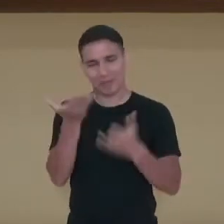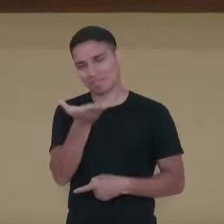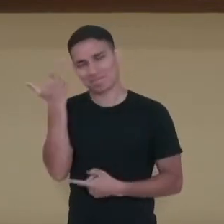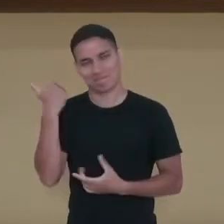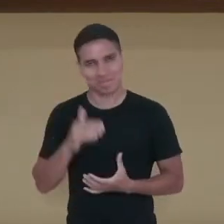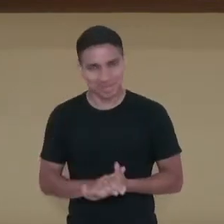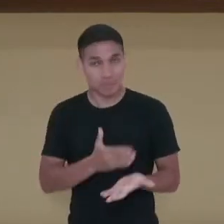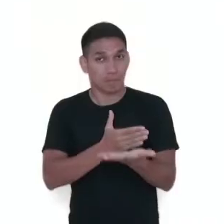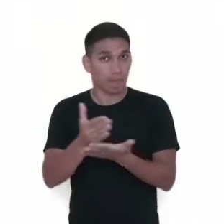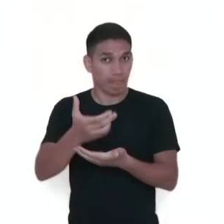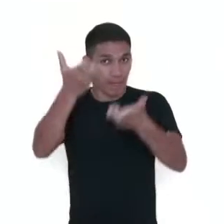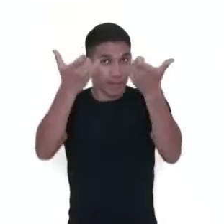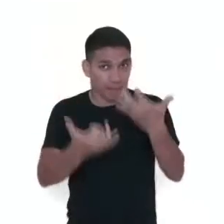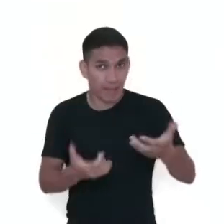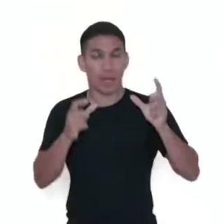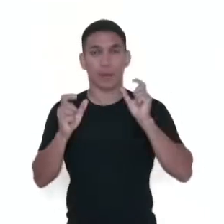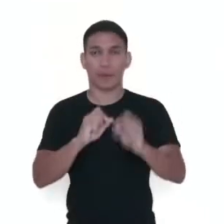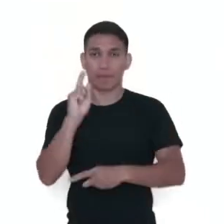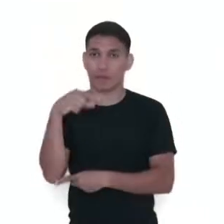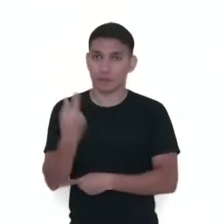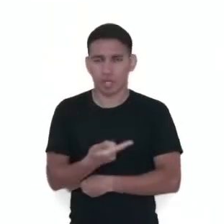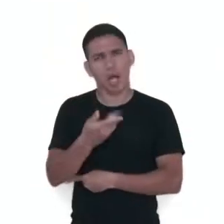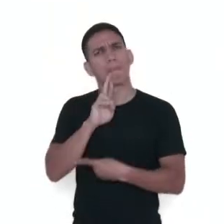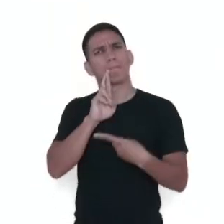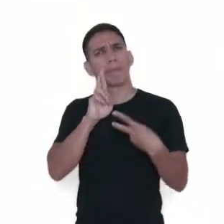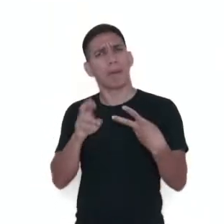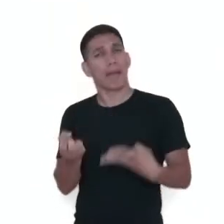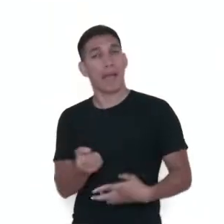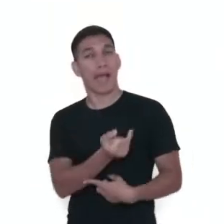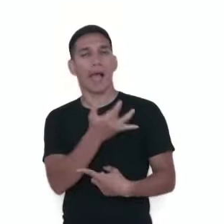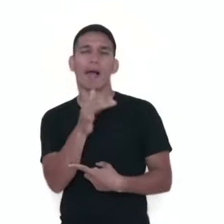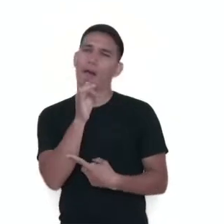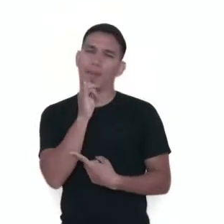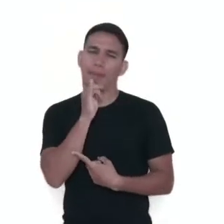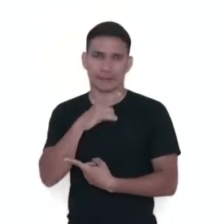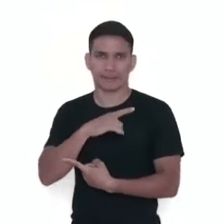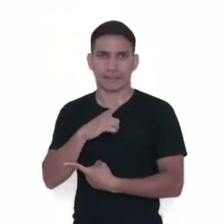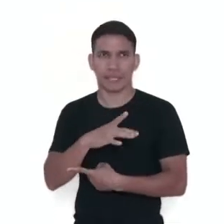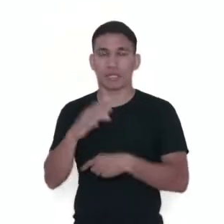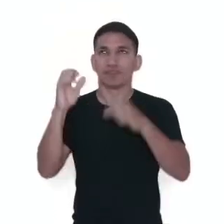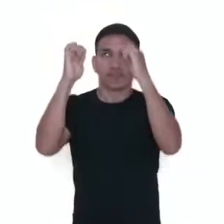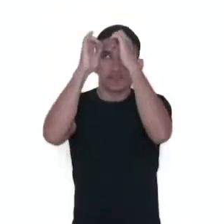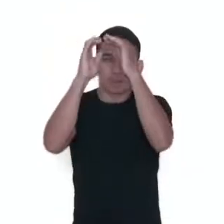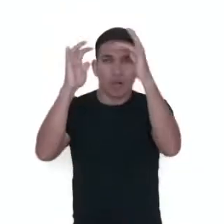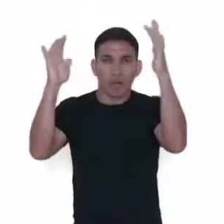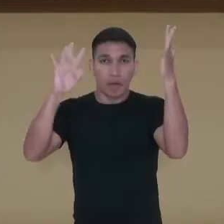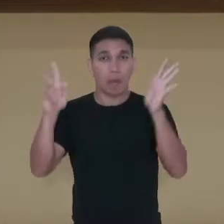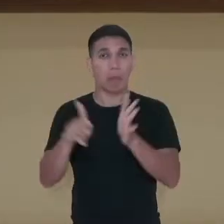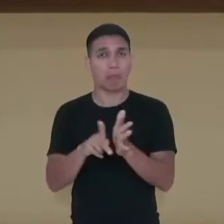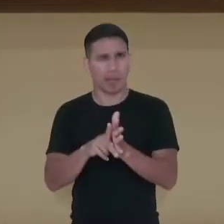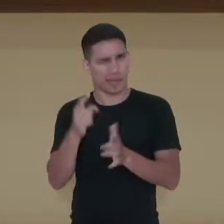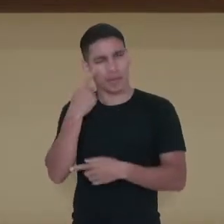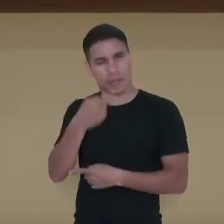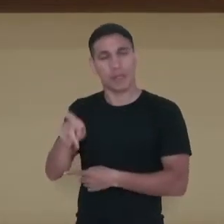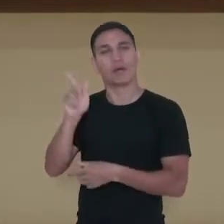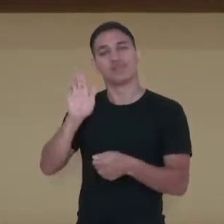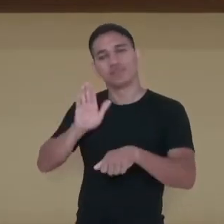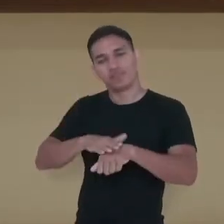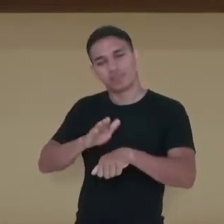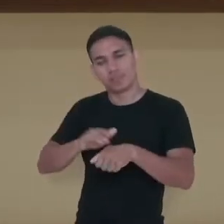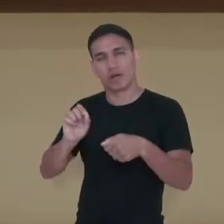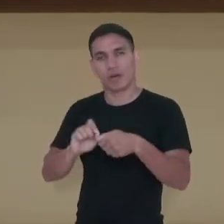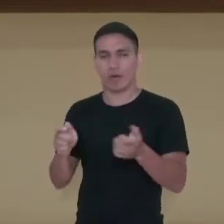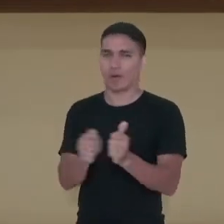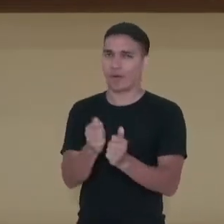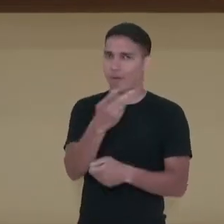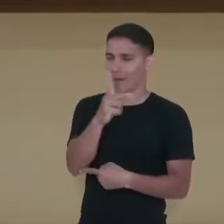Para começo de conversa, vamos responder a essas perguntas numa nuvem de palavras no Mentimeter? Você pode fazer isso com a sua